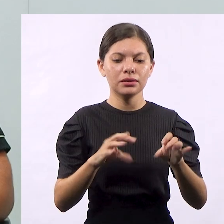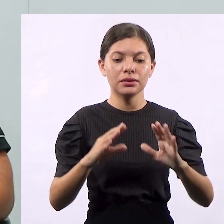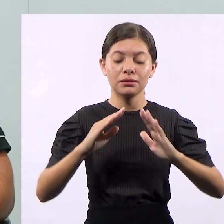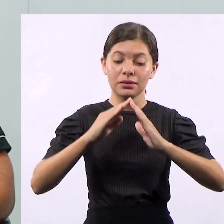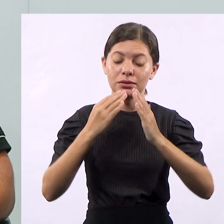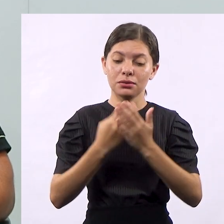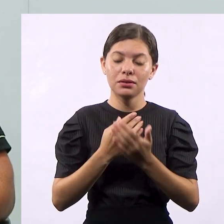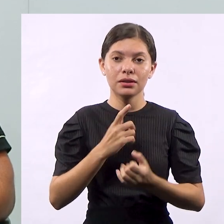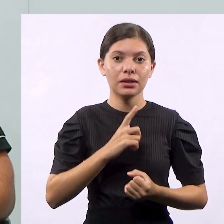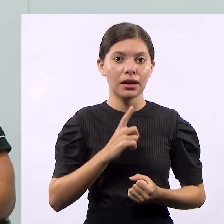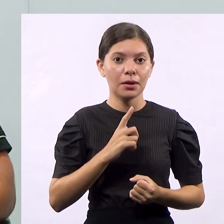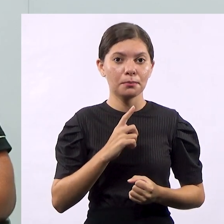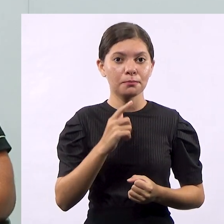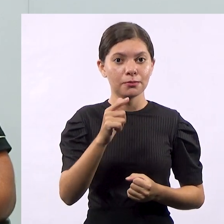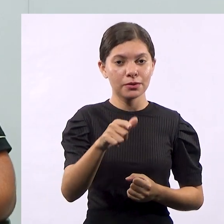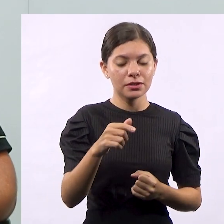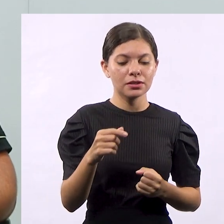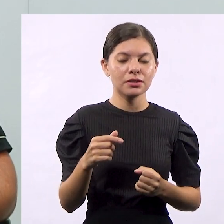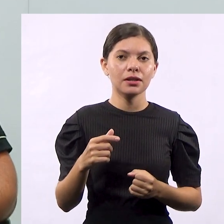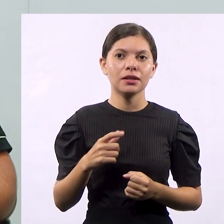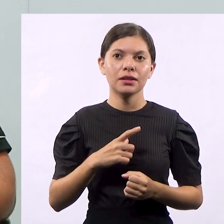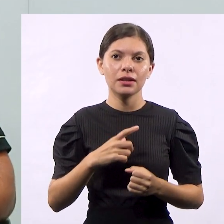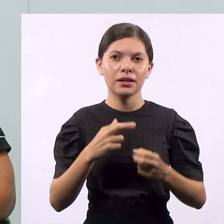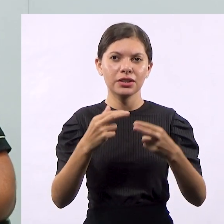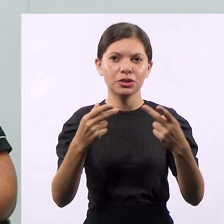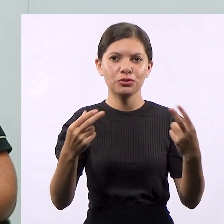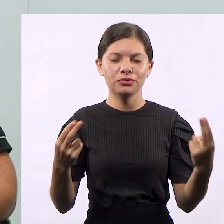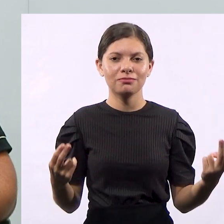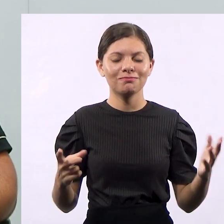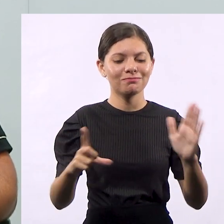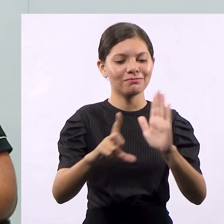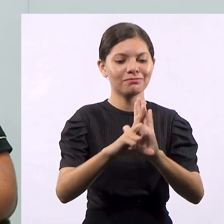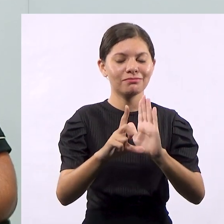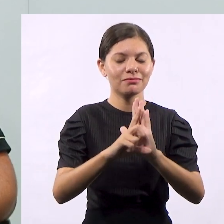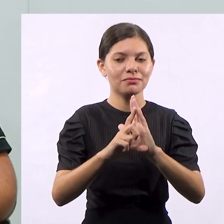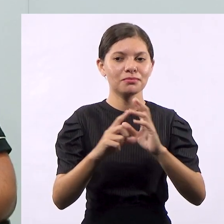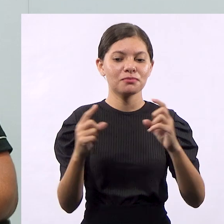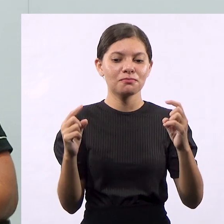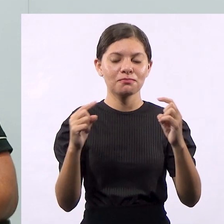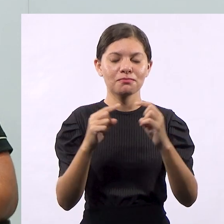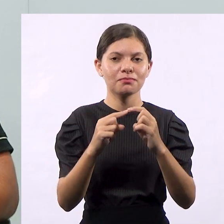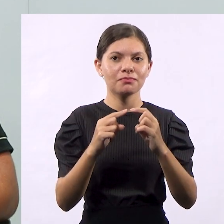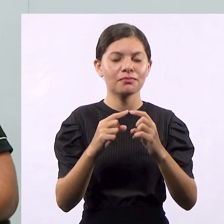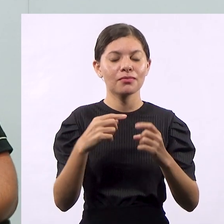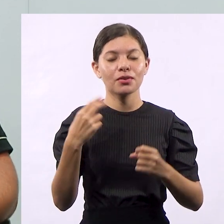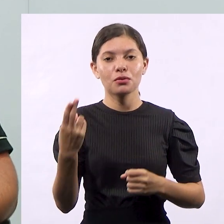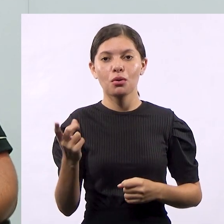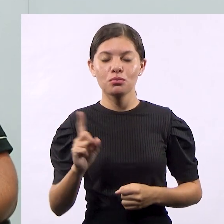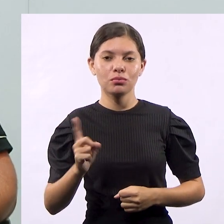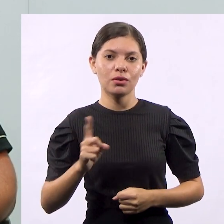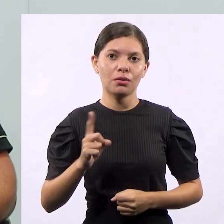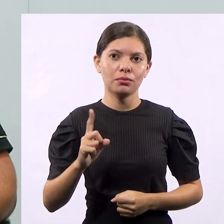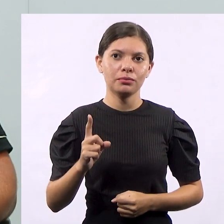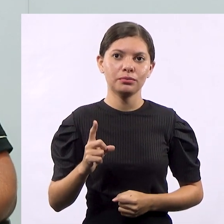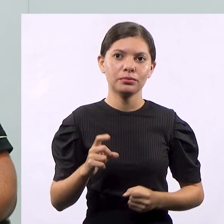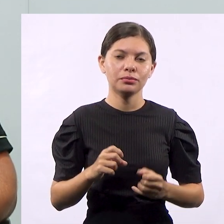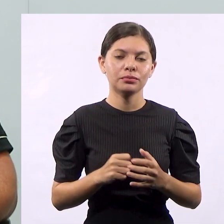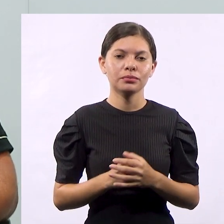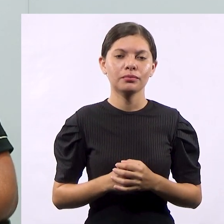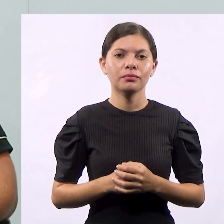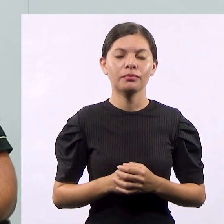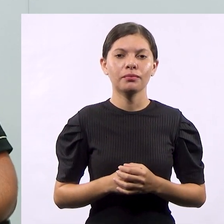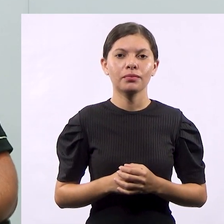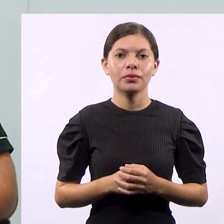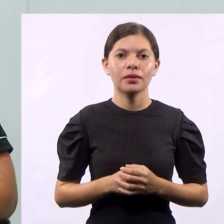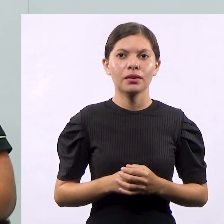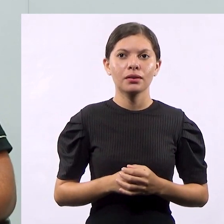atua, você vai ter diferentes legislações sendo aplicadas ou não, né? Mas é importante perceber, a partir da visão da gestão escolar,